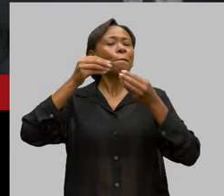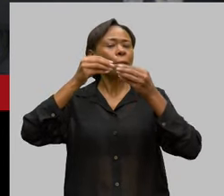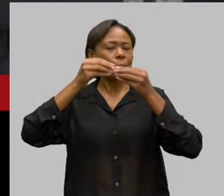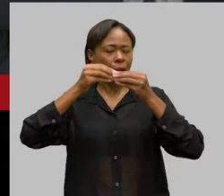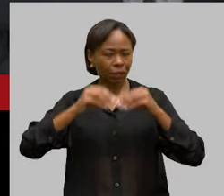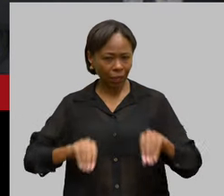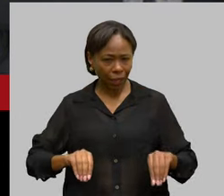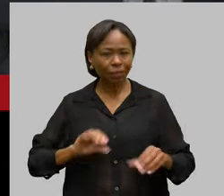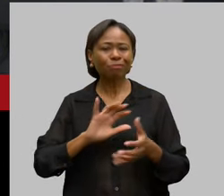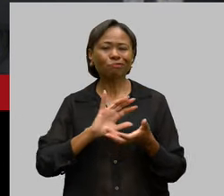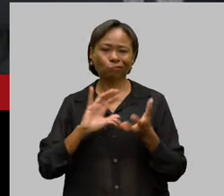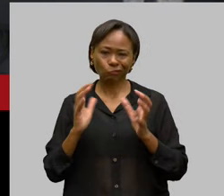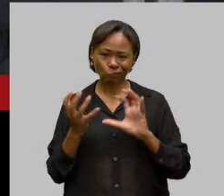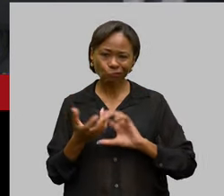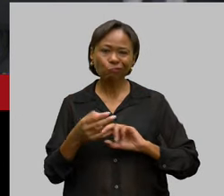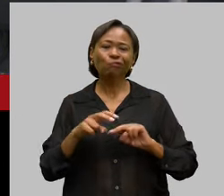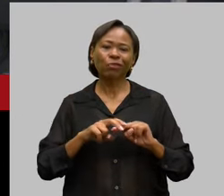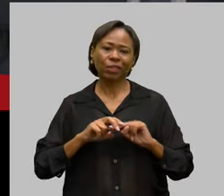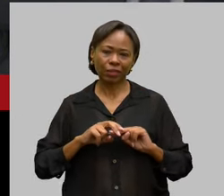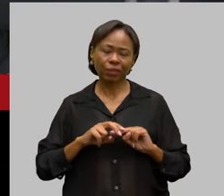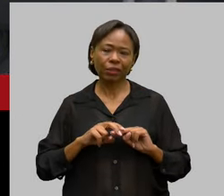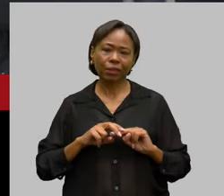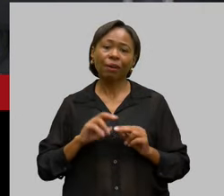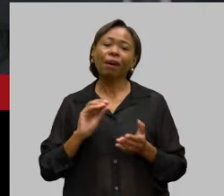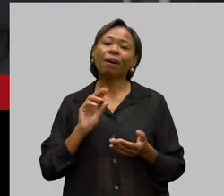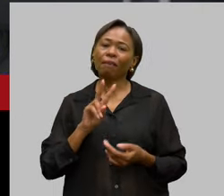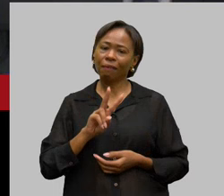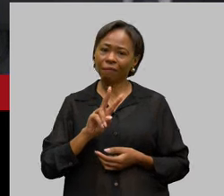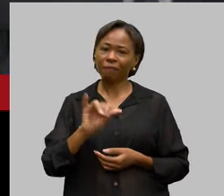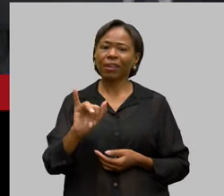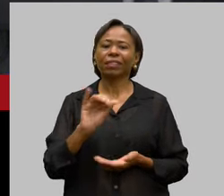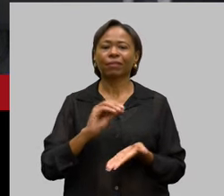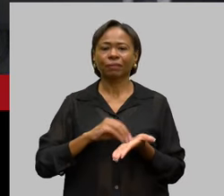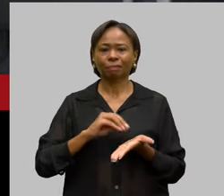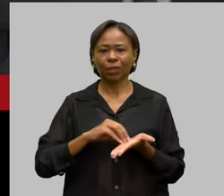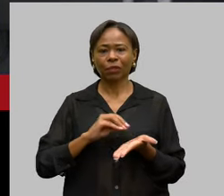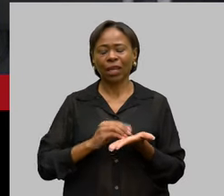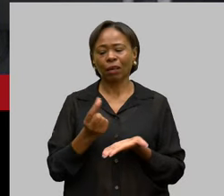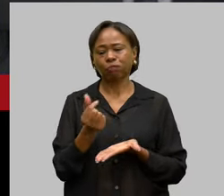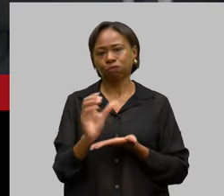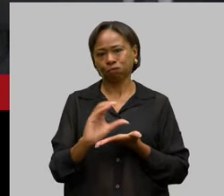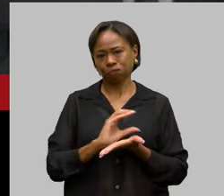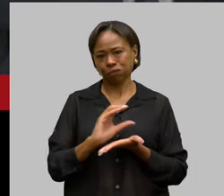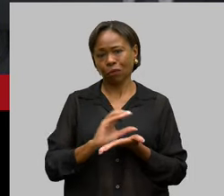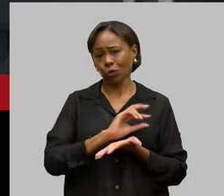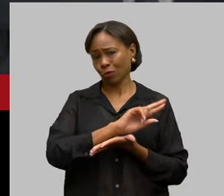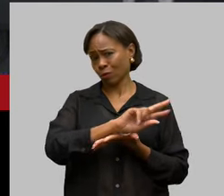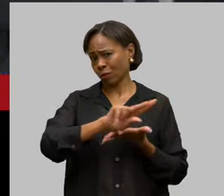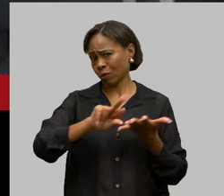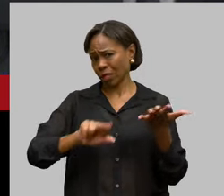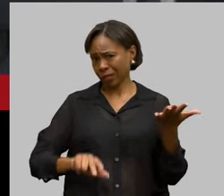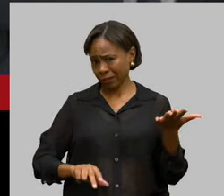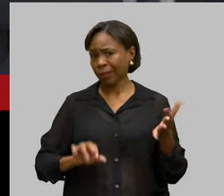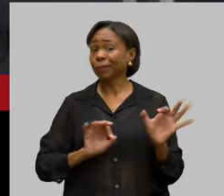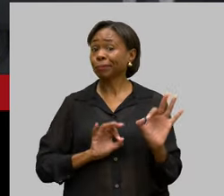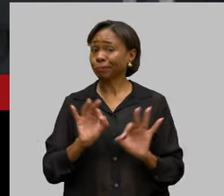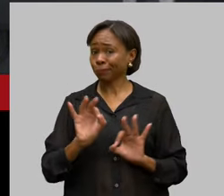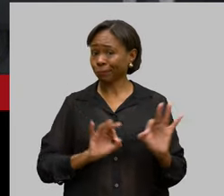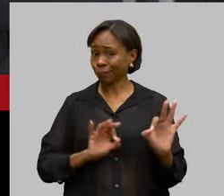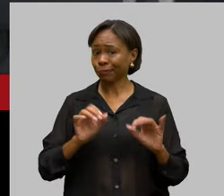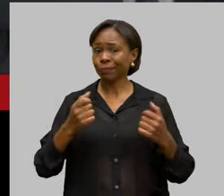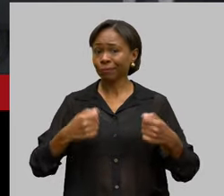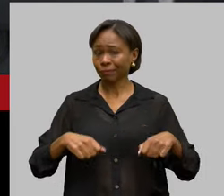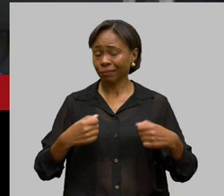recurso para várias coisas por isso que a gente tem que ter planejamento a questão toda é não